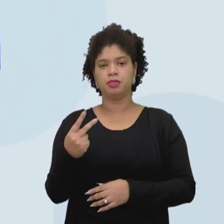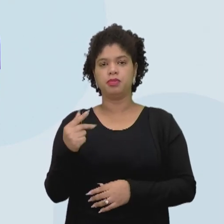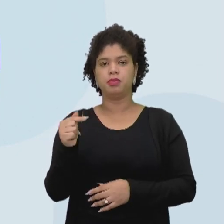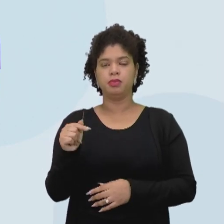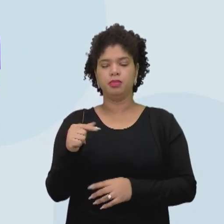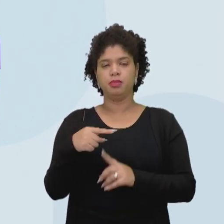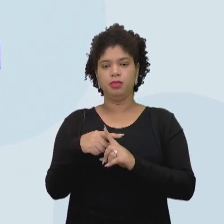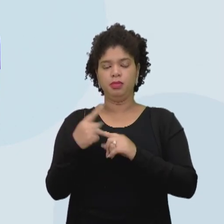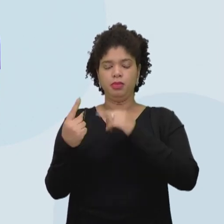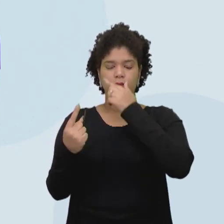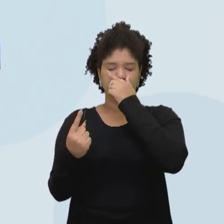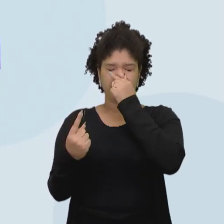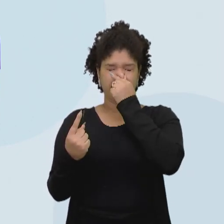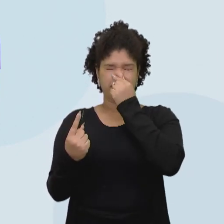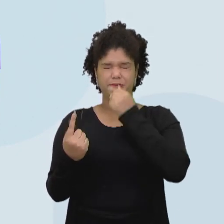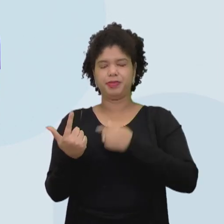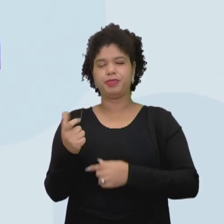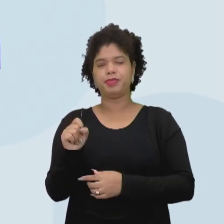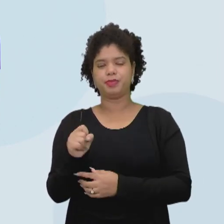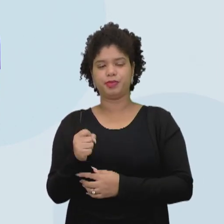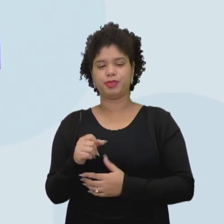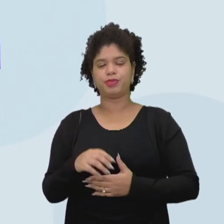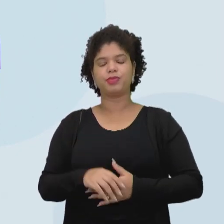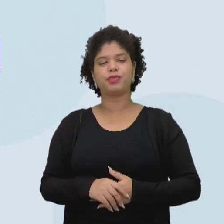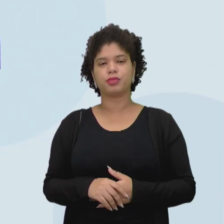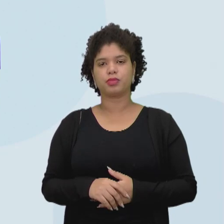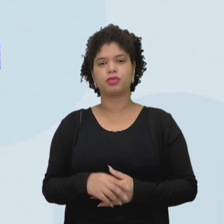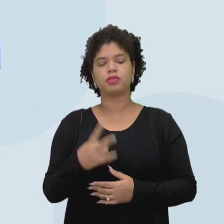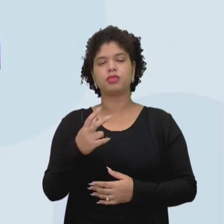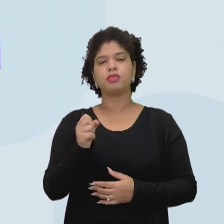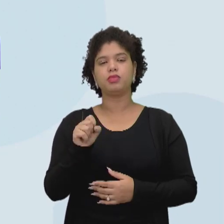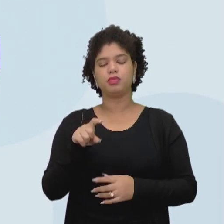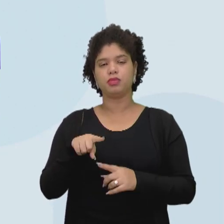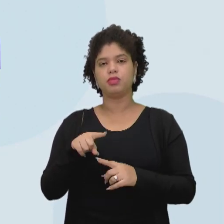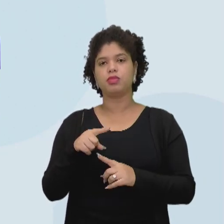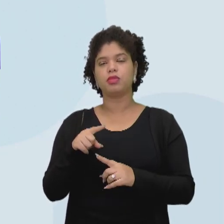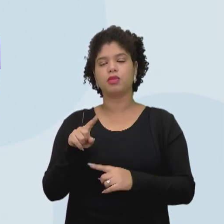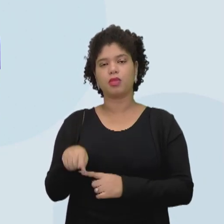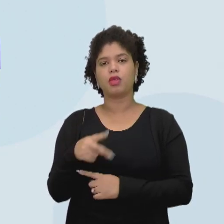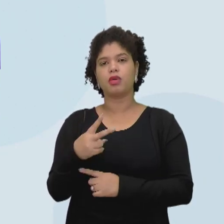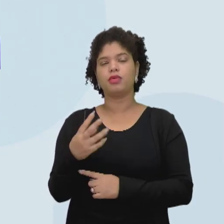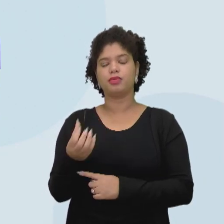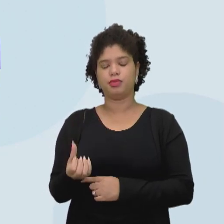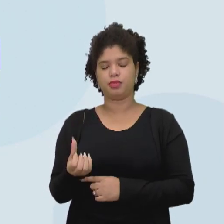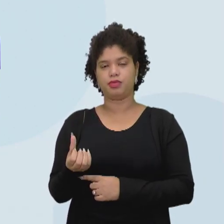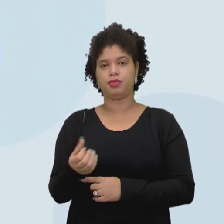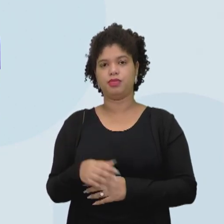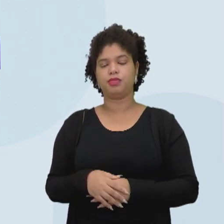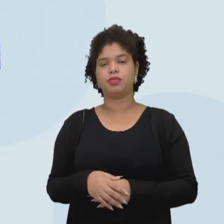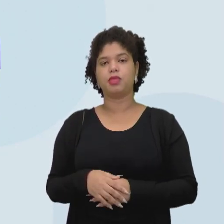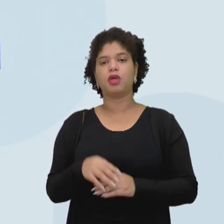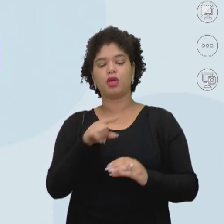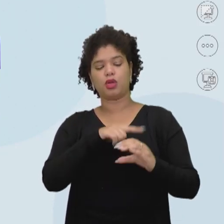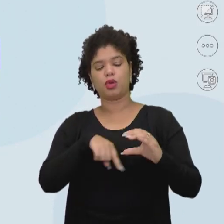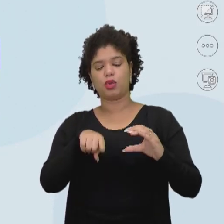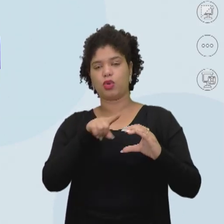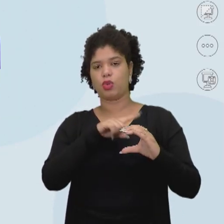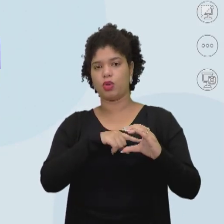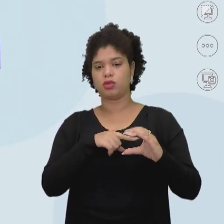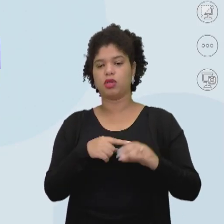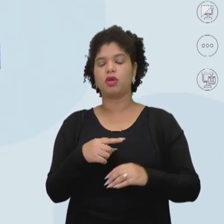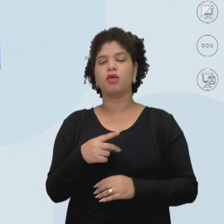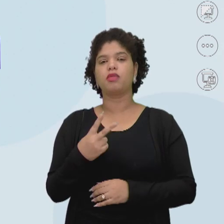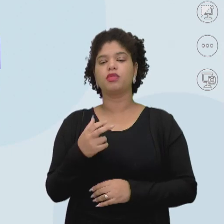1, 28. Duas casas decimais, 28,26. Como a gente falou em área,